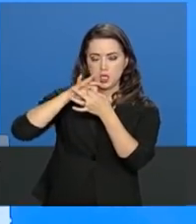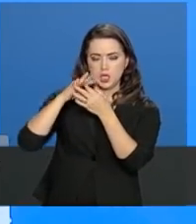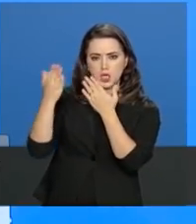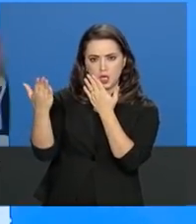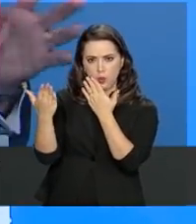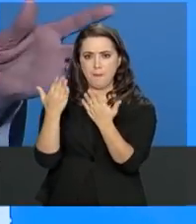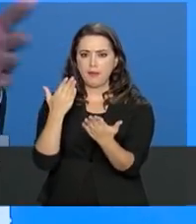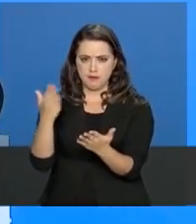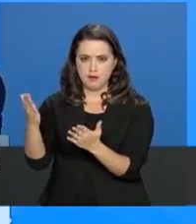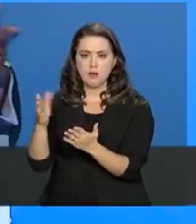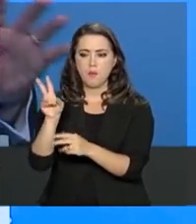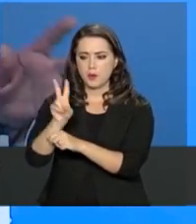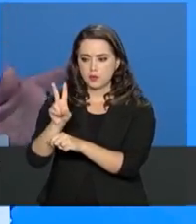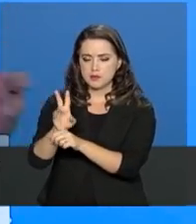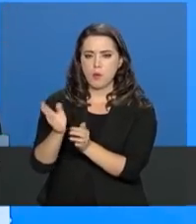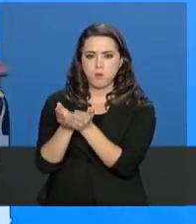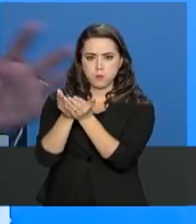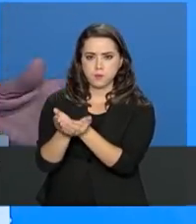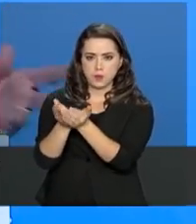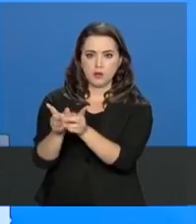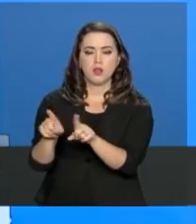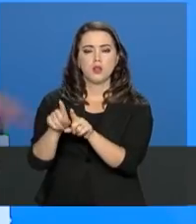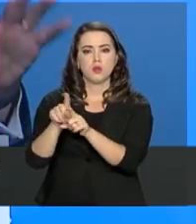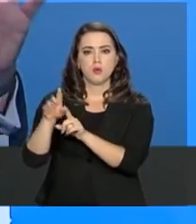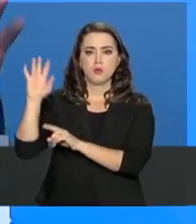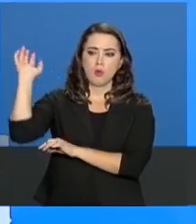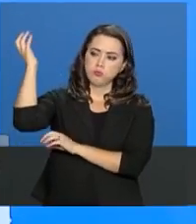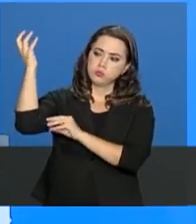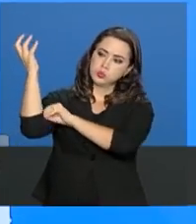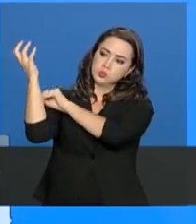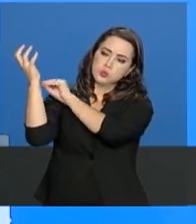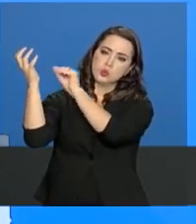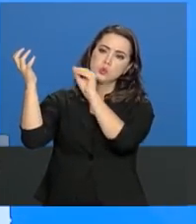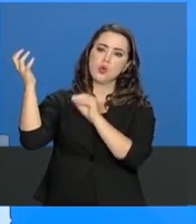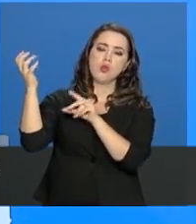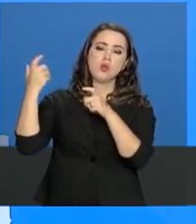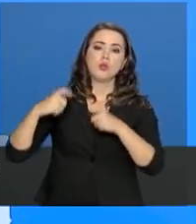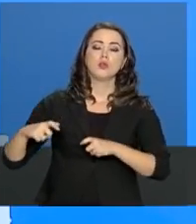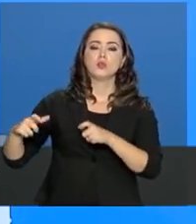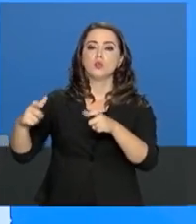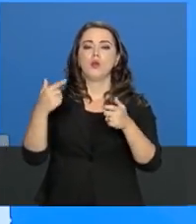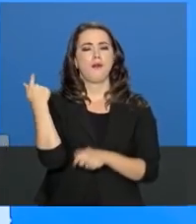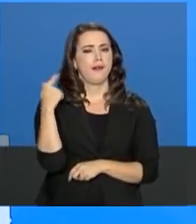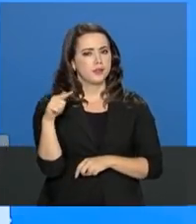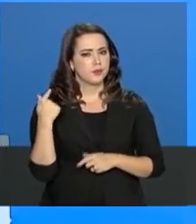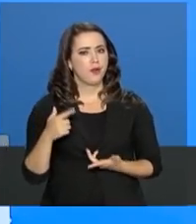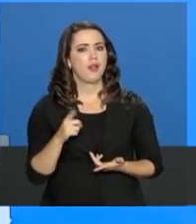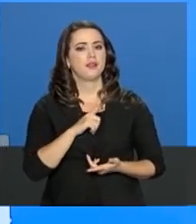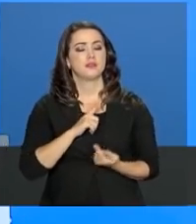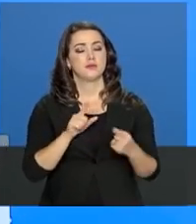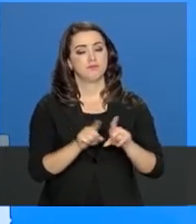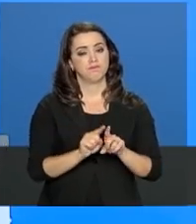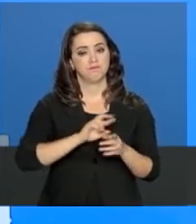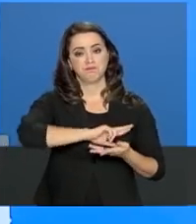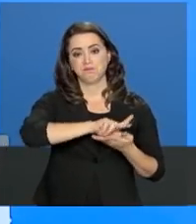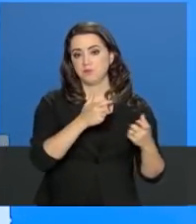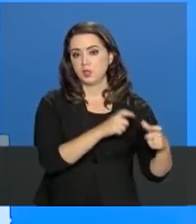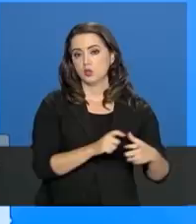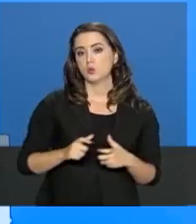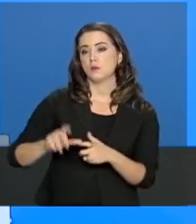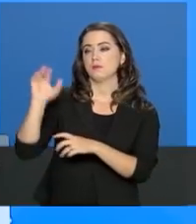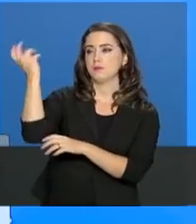de igual maneira a chapada dos veadeiros com cartazes com vários vários itens do meio ambiente